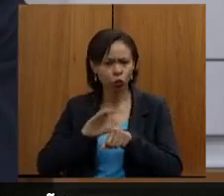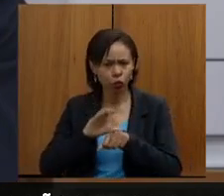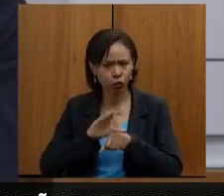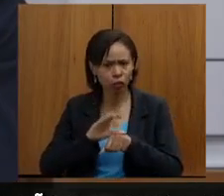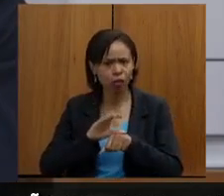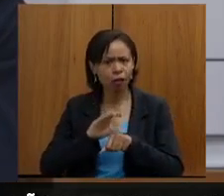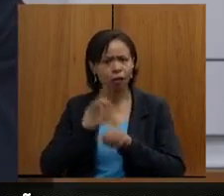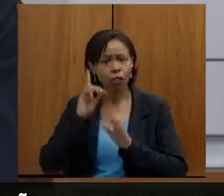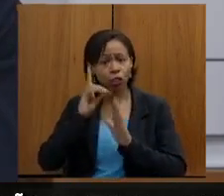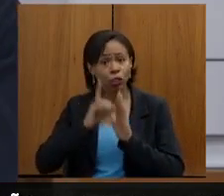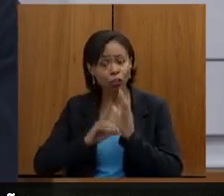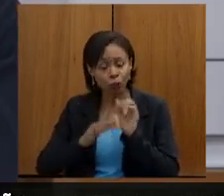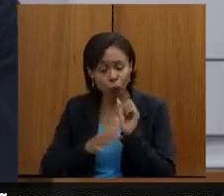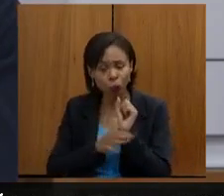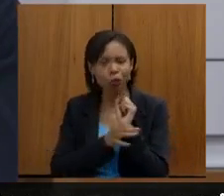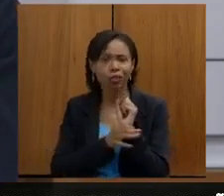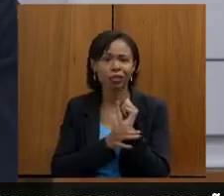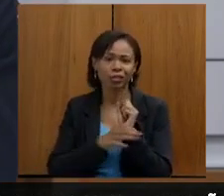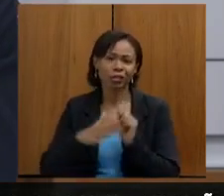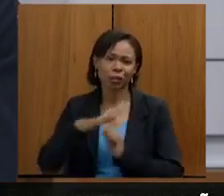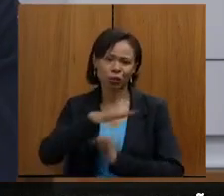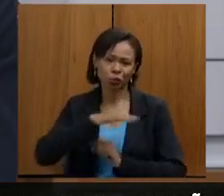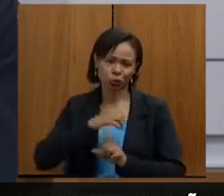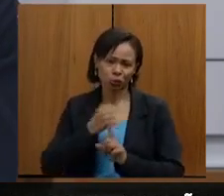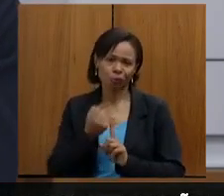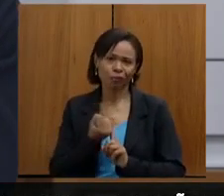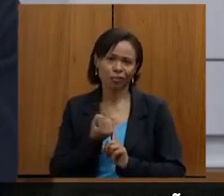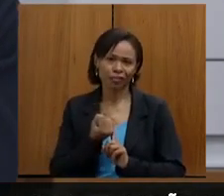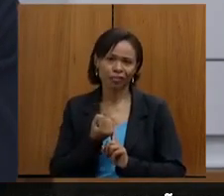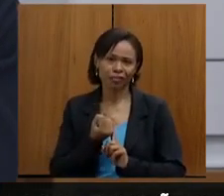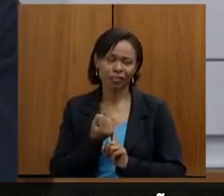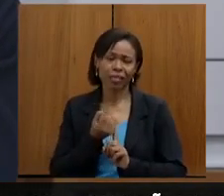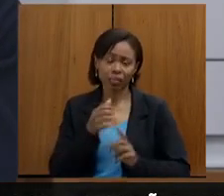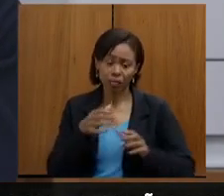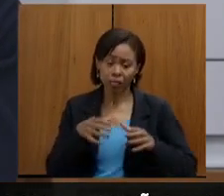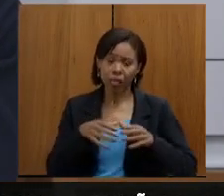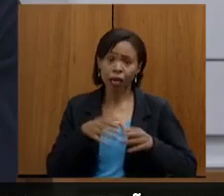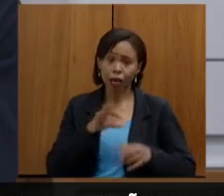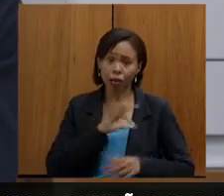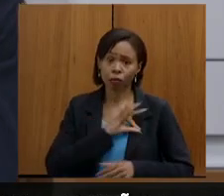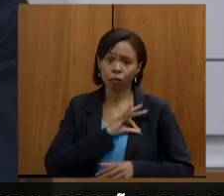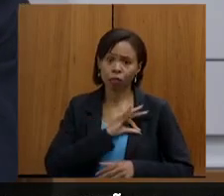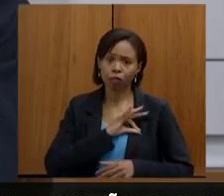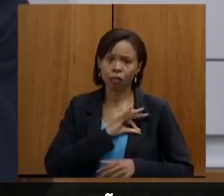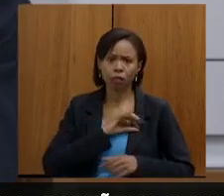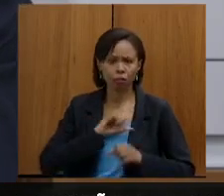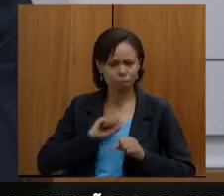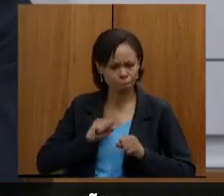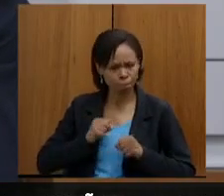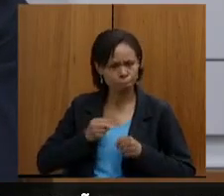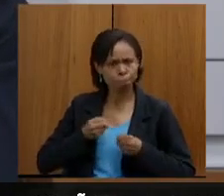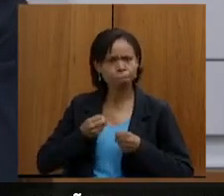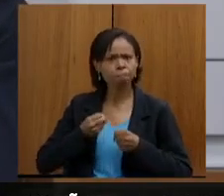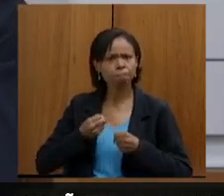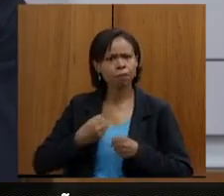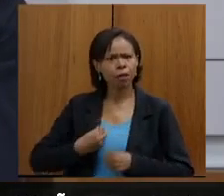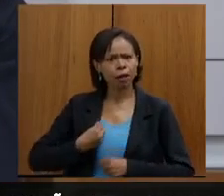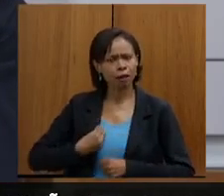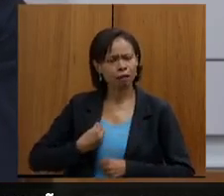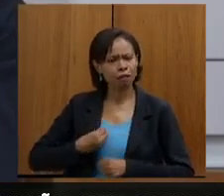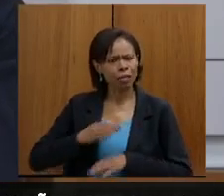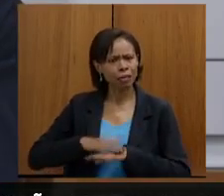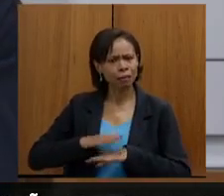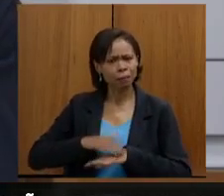direito à segurança da população e eles deram a vida deles né se arriscaram não ficaram Home Office